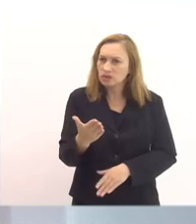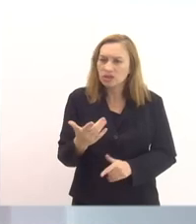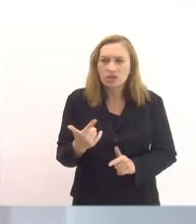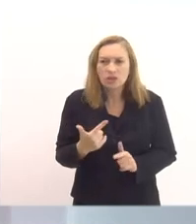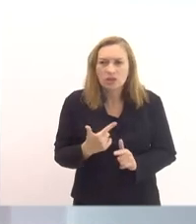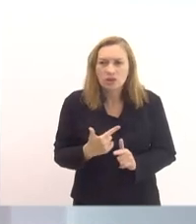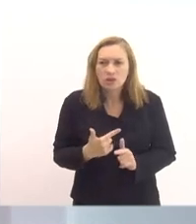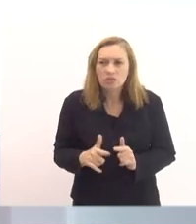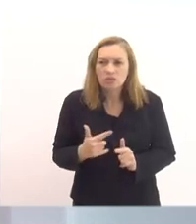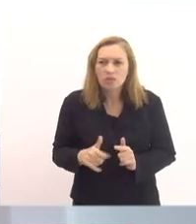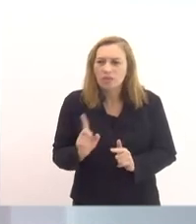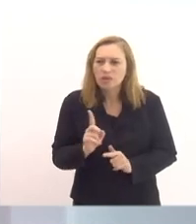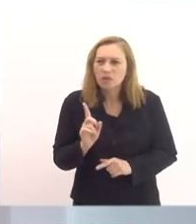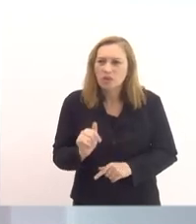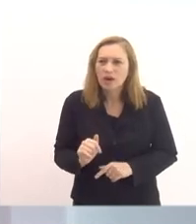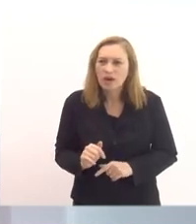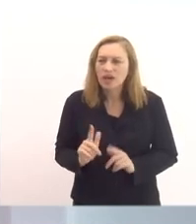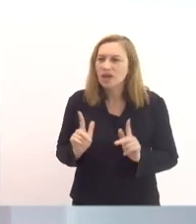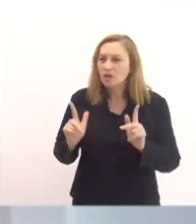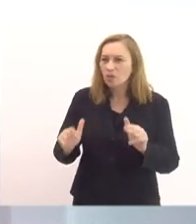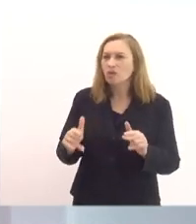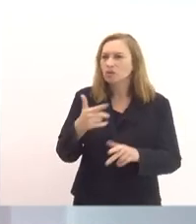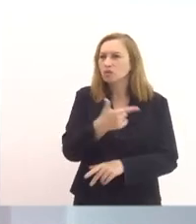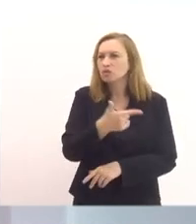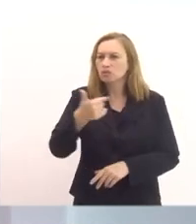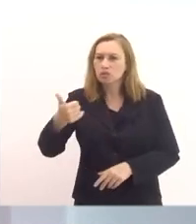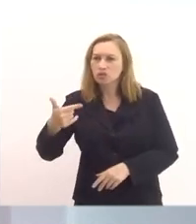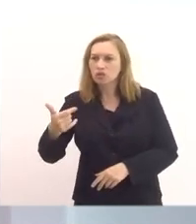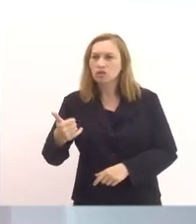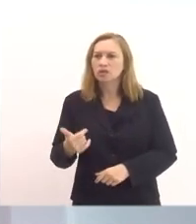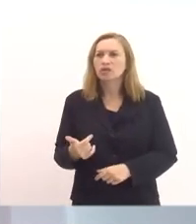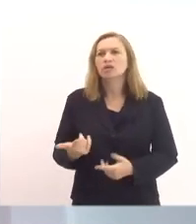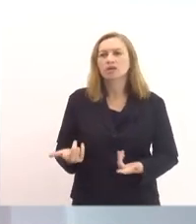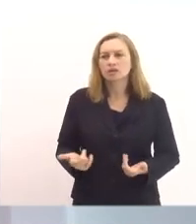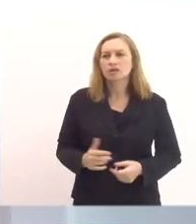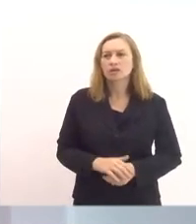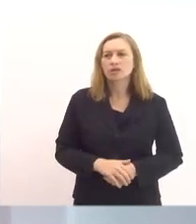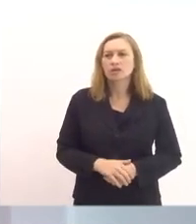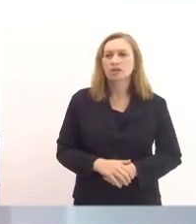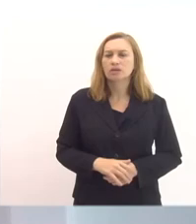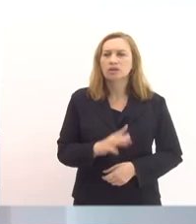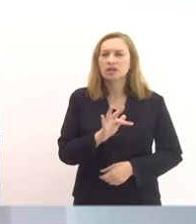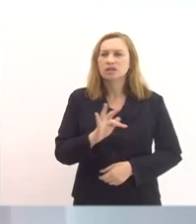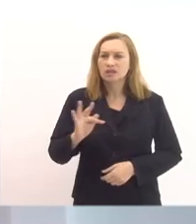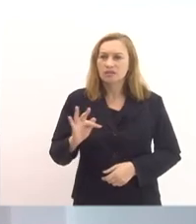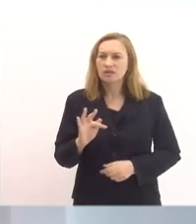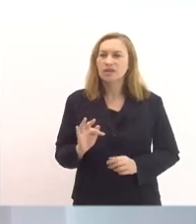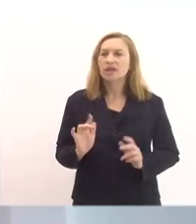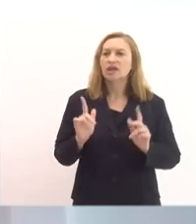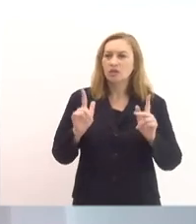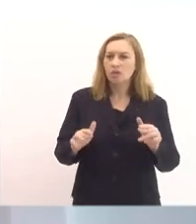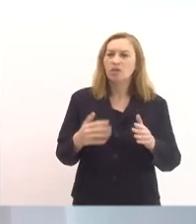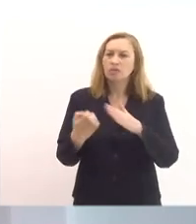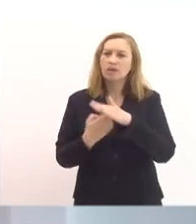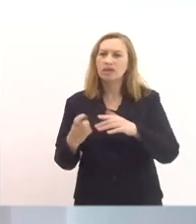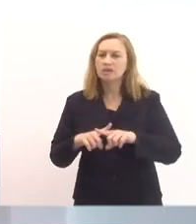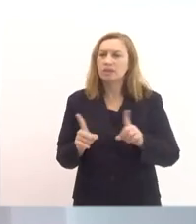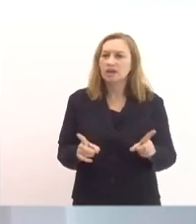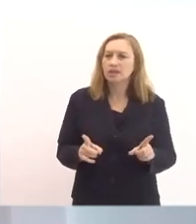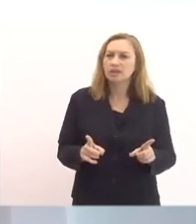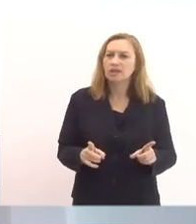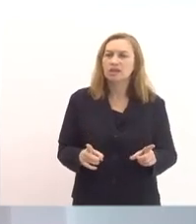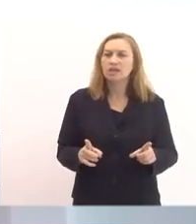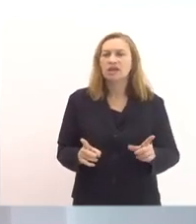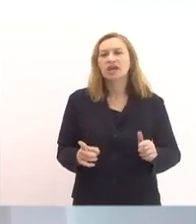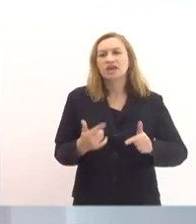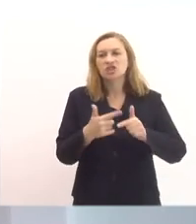realmente não é igual ao de 2012, né? Entendi. Apesar de a Funcefet ser a mesma empresa, entendi. Nesse caso houve a